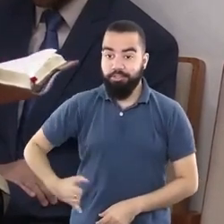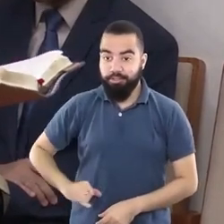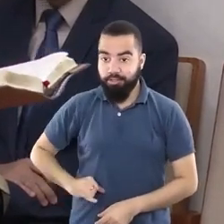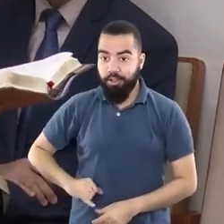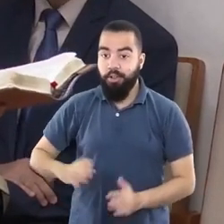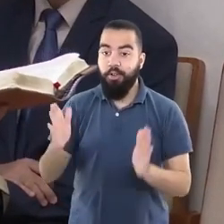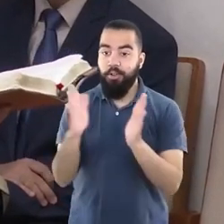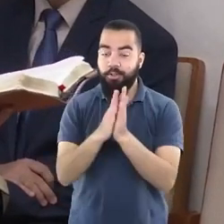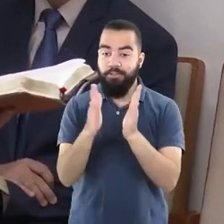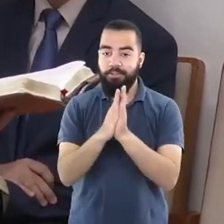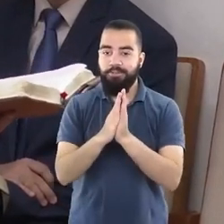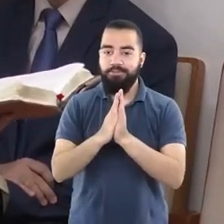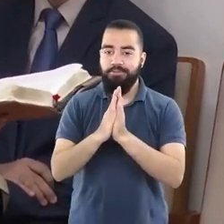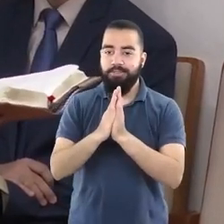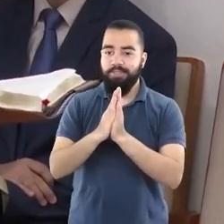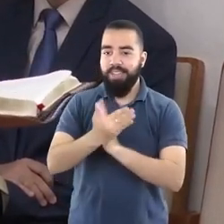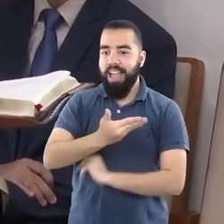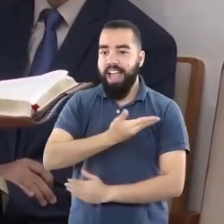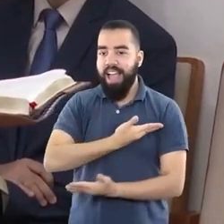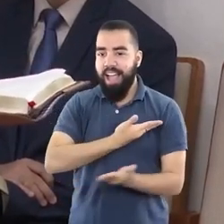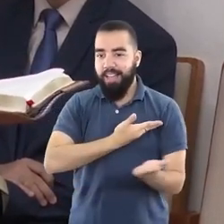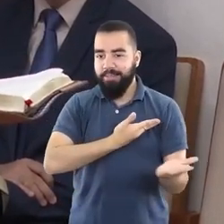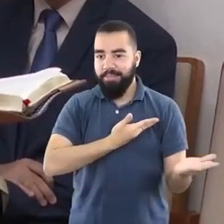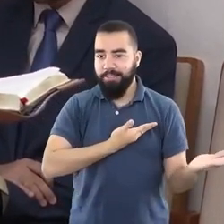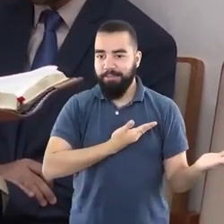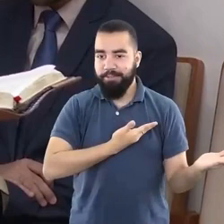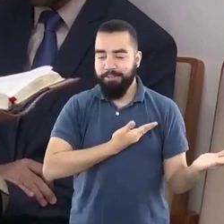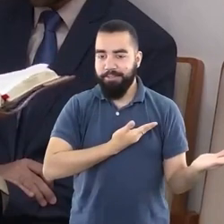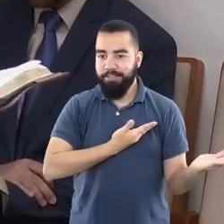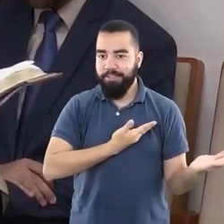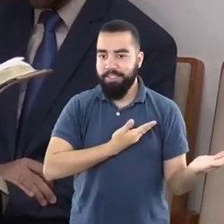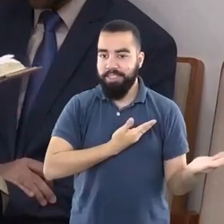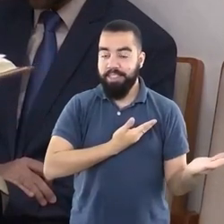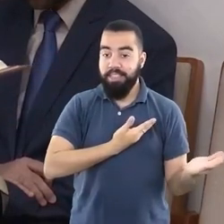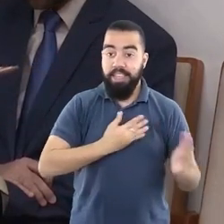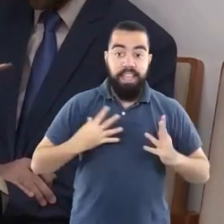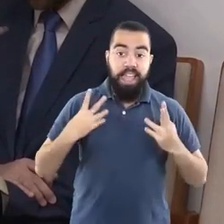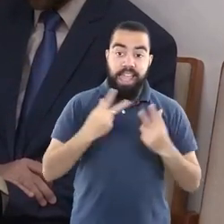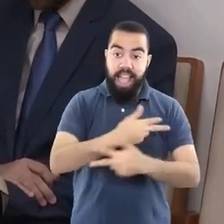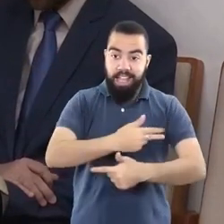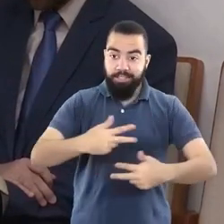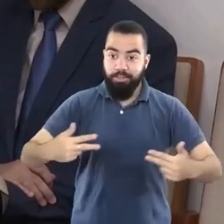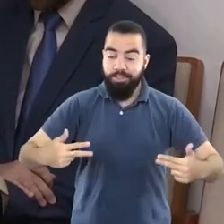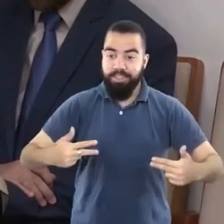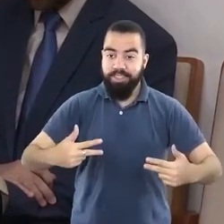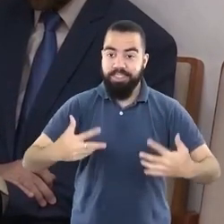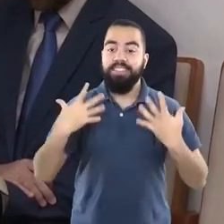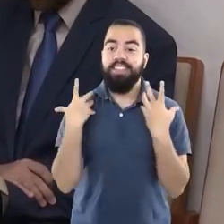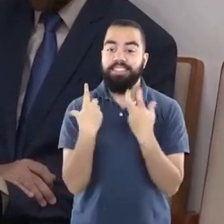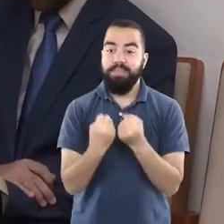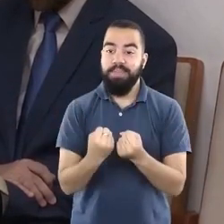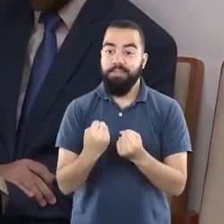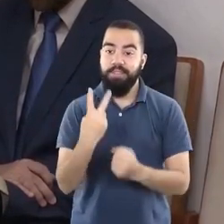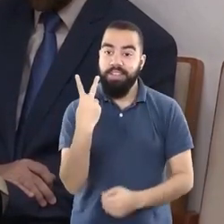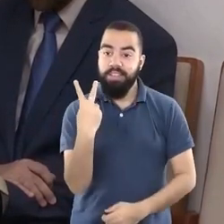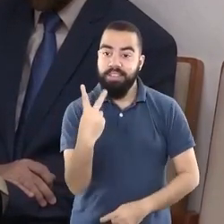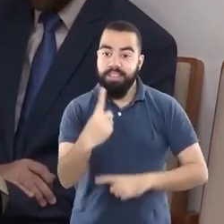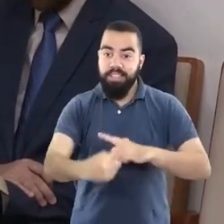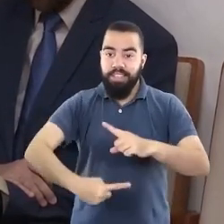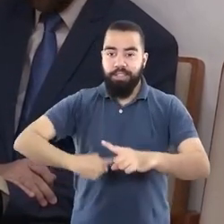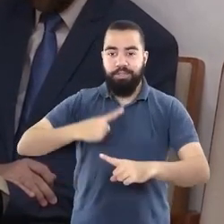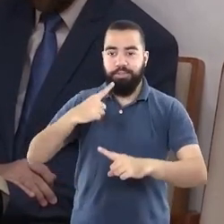possuíra. O que está escrito aqui? Por que está escrito isso aqui? O que está escrito aqui, irmãos, é que os amigos dele,